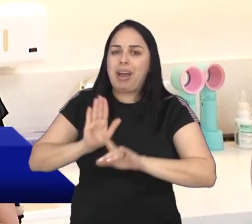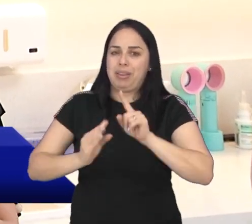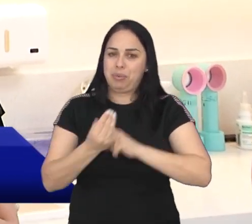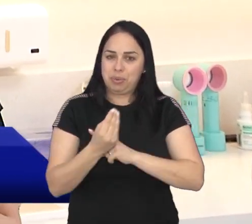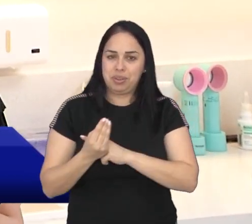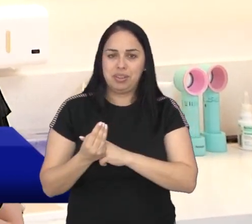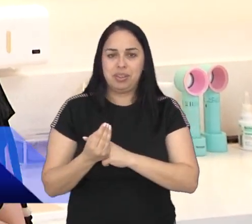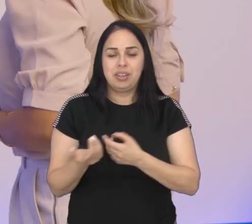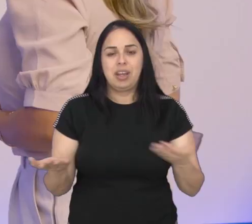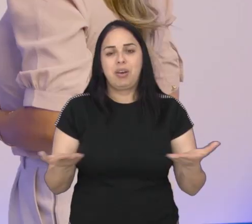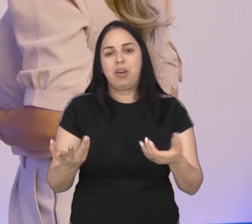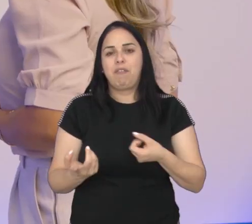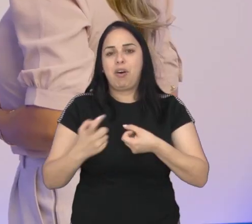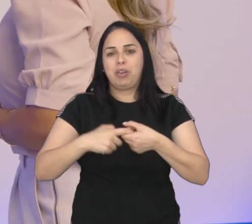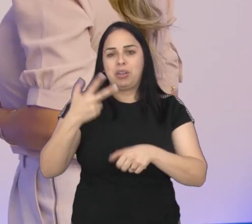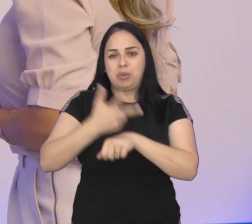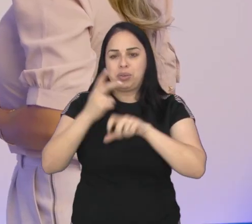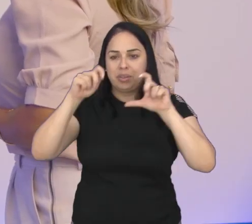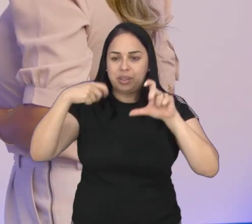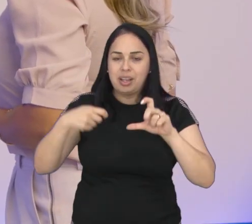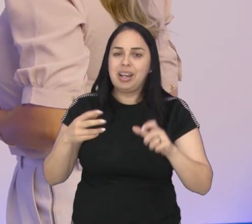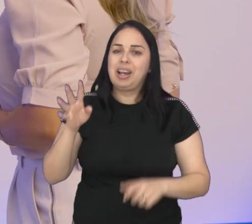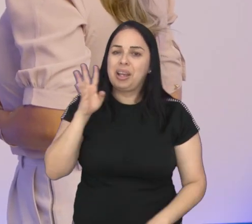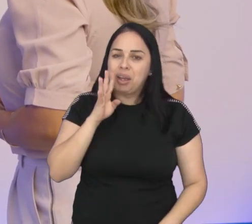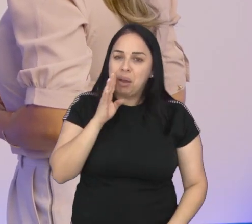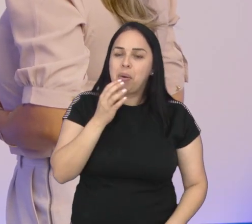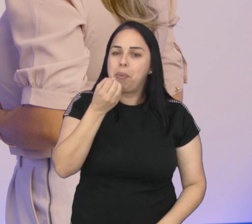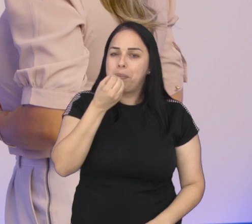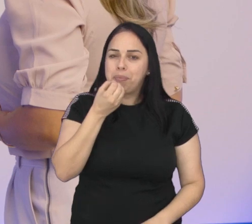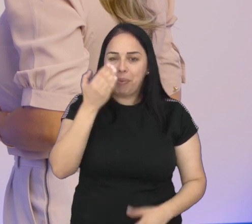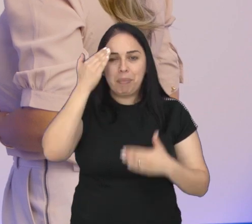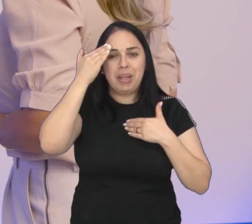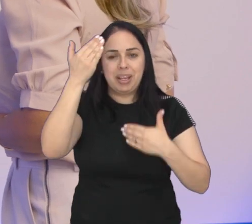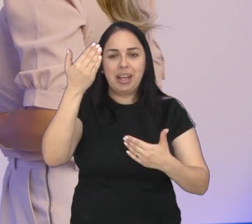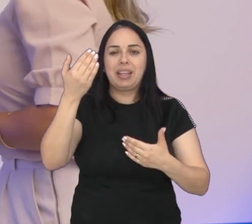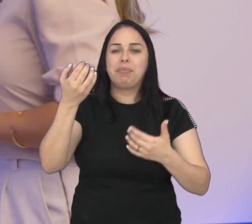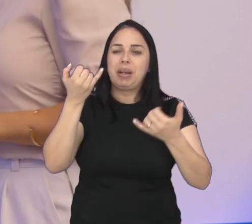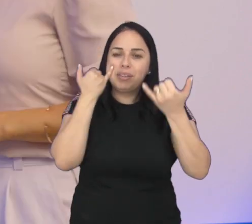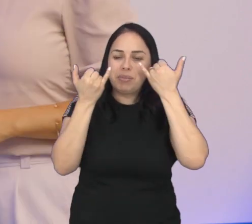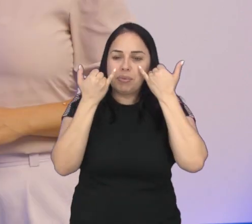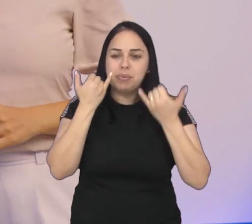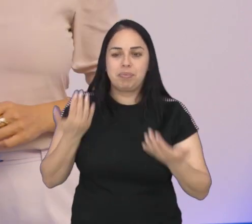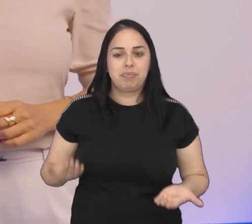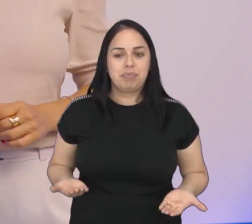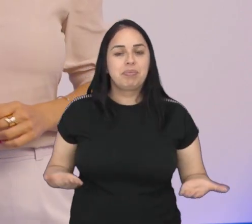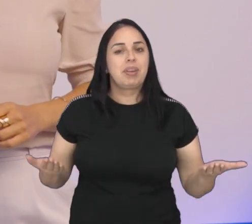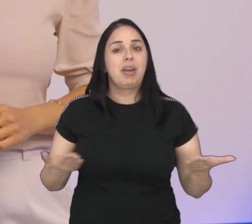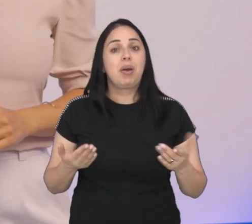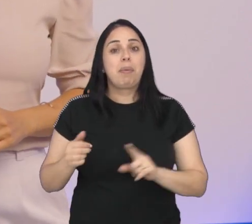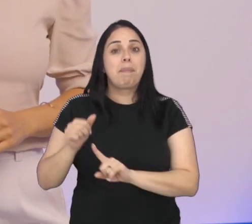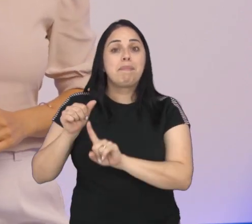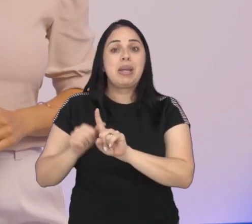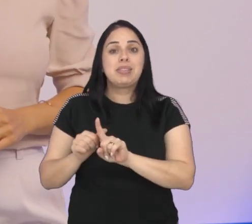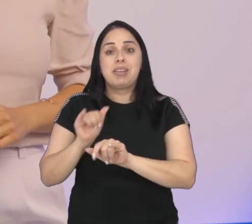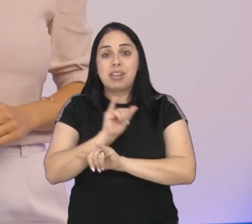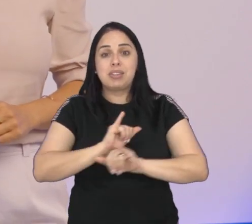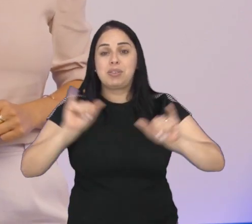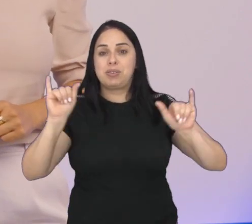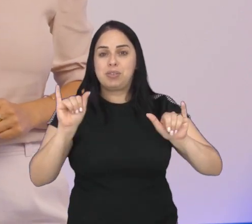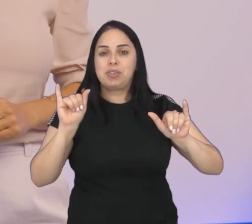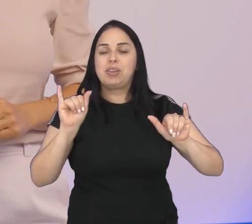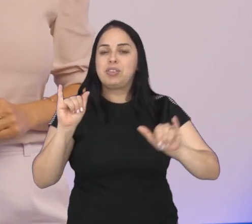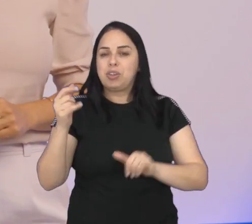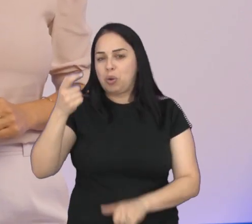cuidados que a doutora indicou. De volta ao estúdio. Legal, Marina, muito obrigada, viu, pelas informações, bom trabalho para você. E olha, esse mês tem